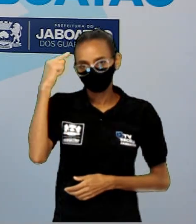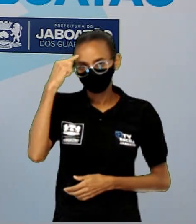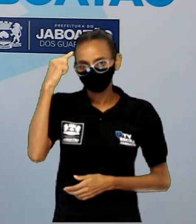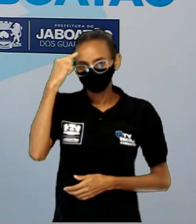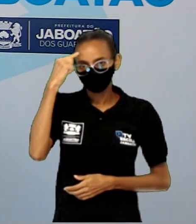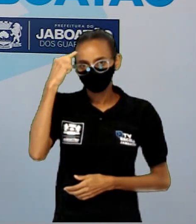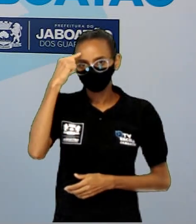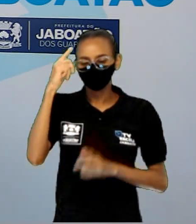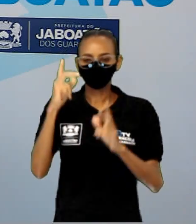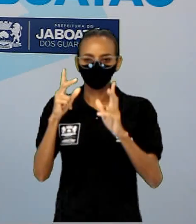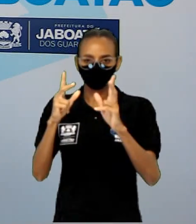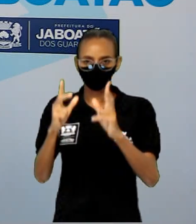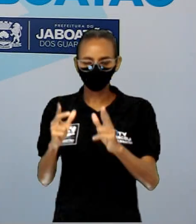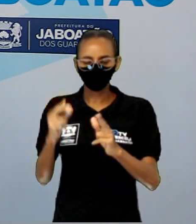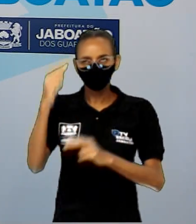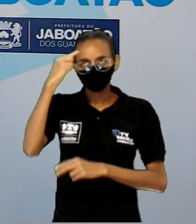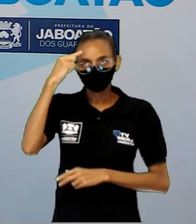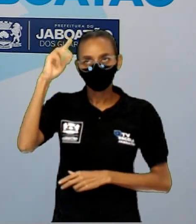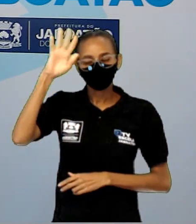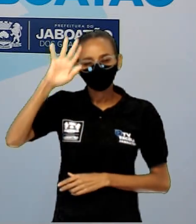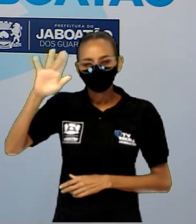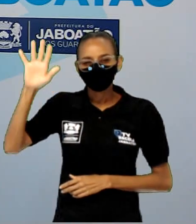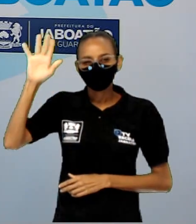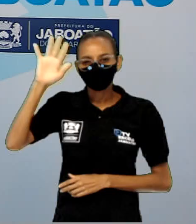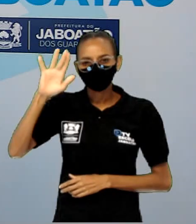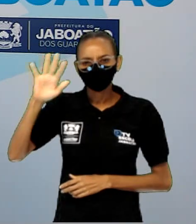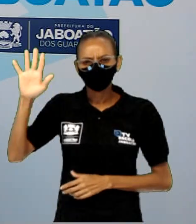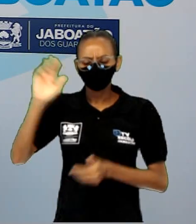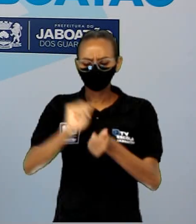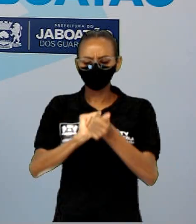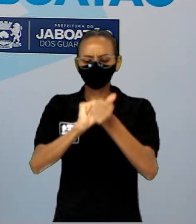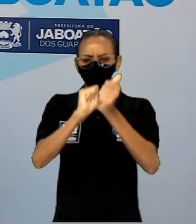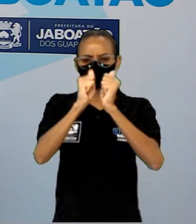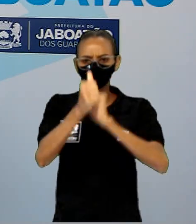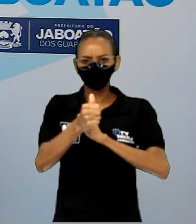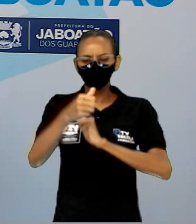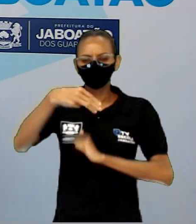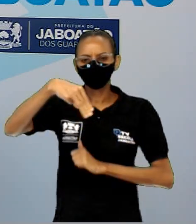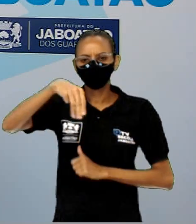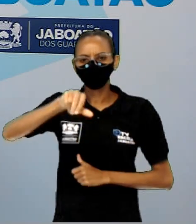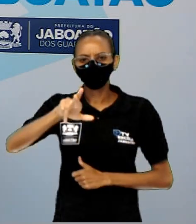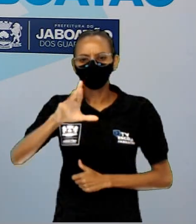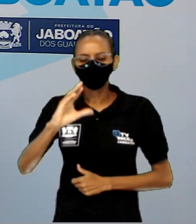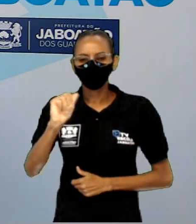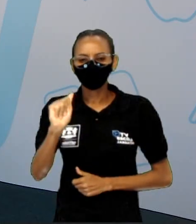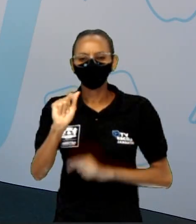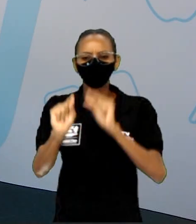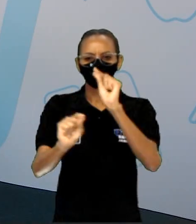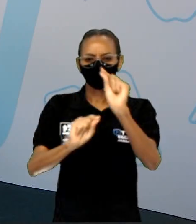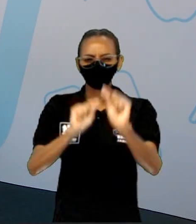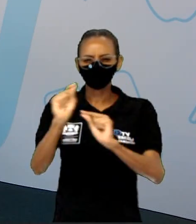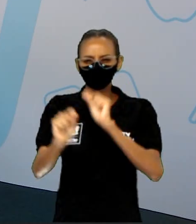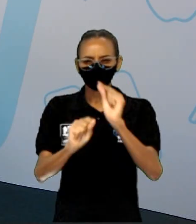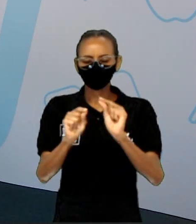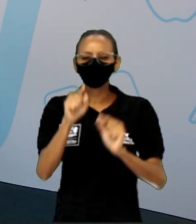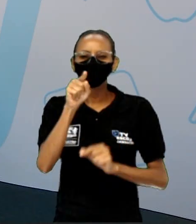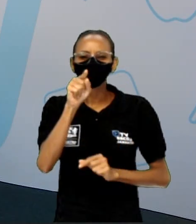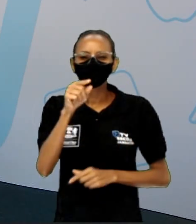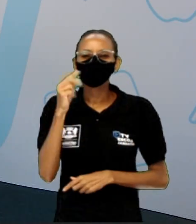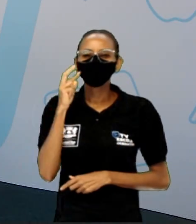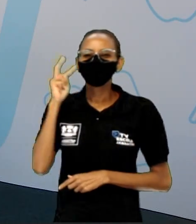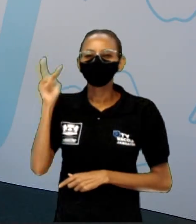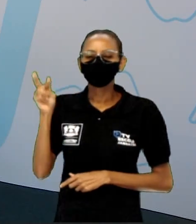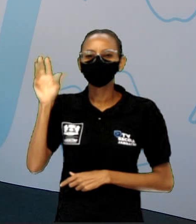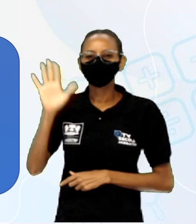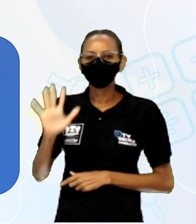pensamento, e eu queria que você começasse a imaginar o que é esporte de marca para você. O que é que você, olhando para essa